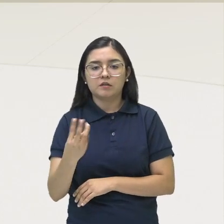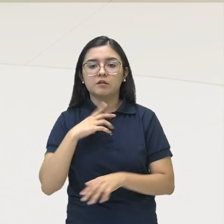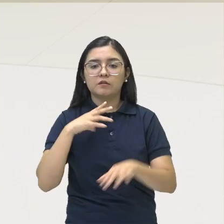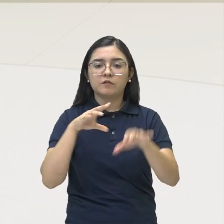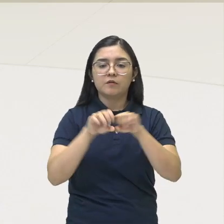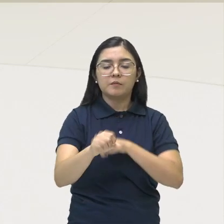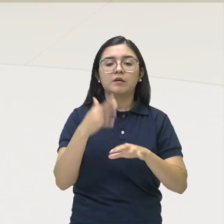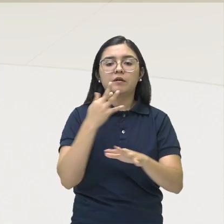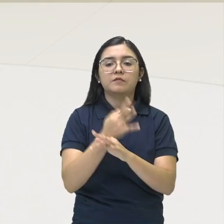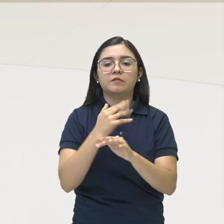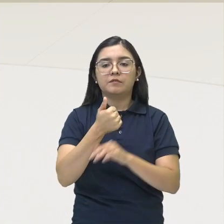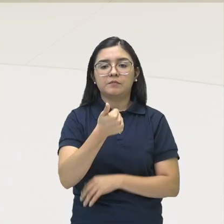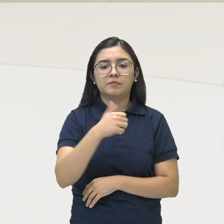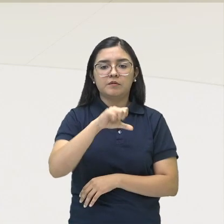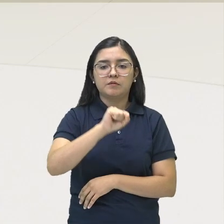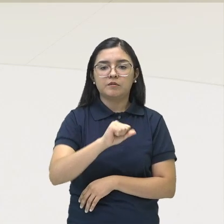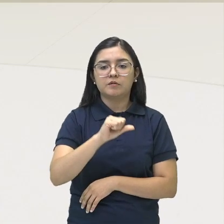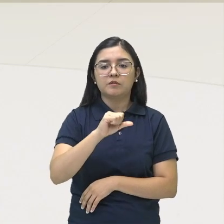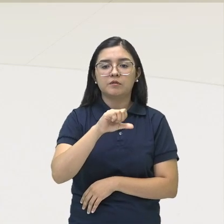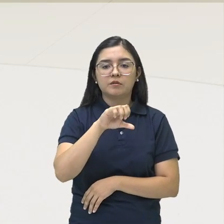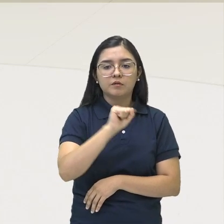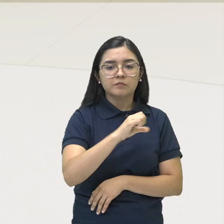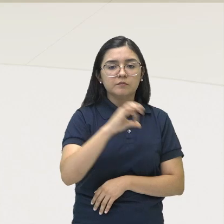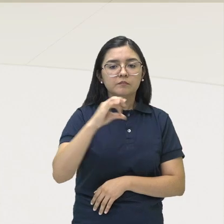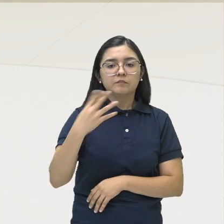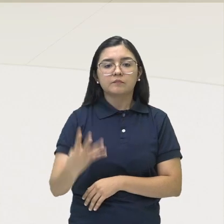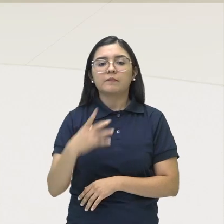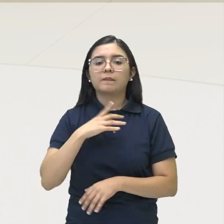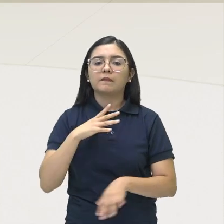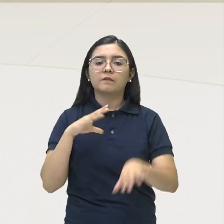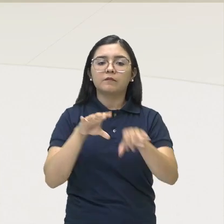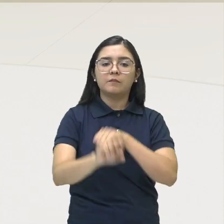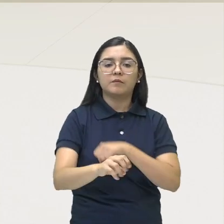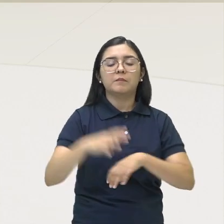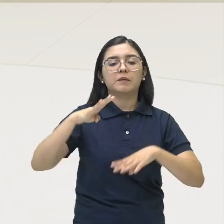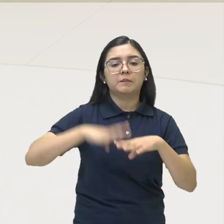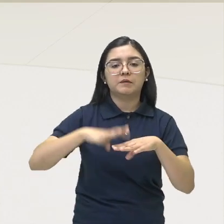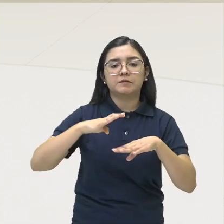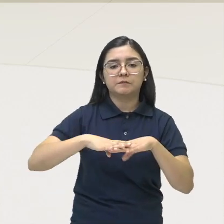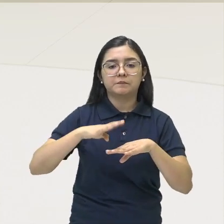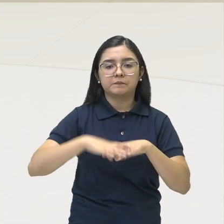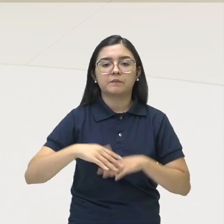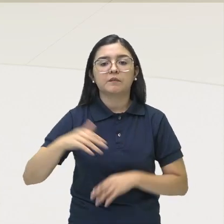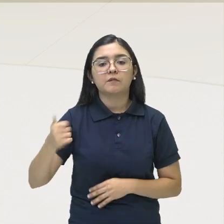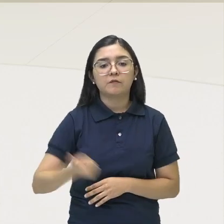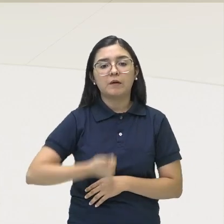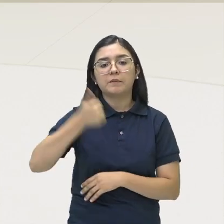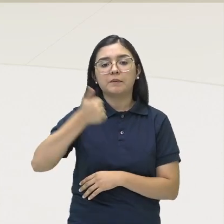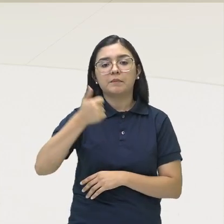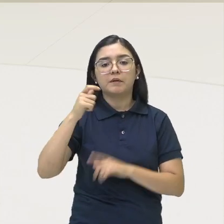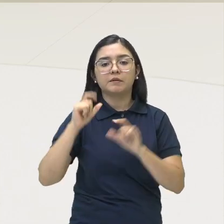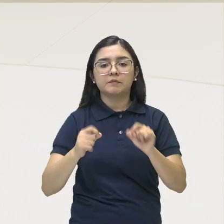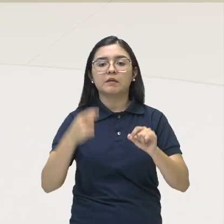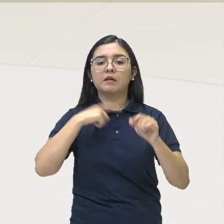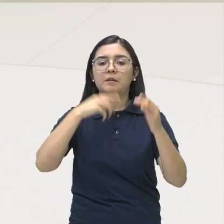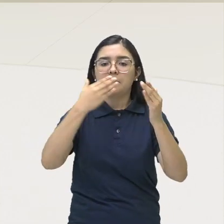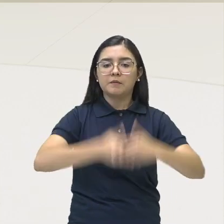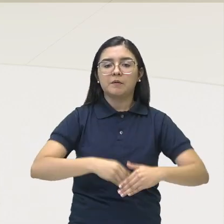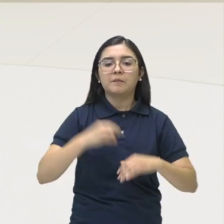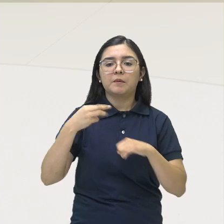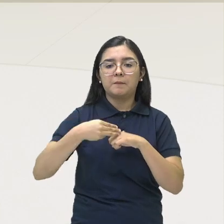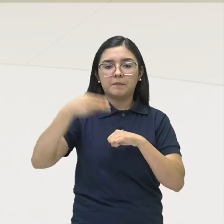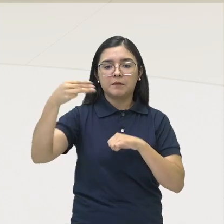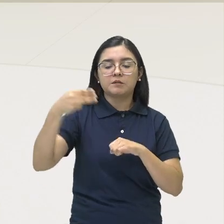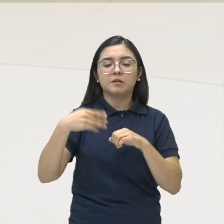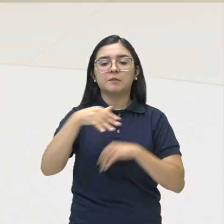em 1894 em matemática. Então são suas primeiras formações. Foi a primeira colocada no exame para o